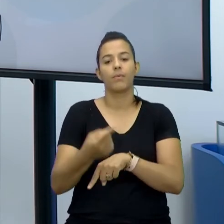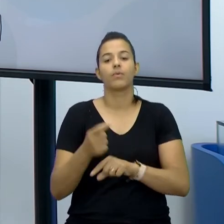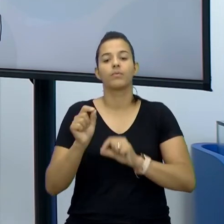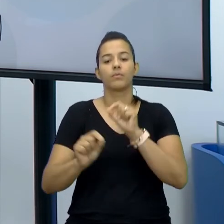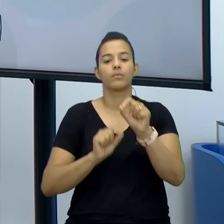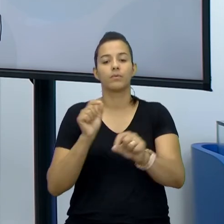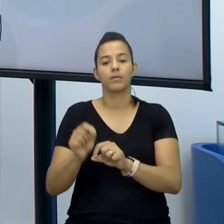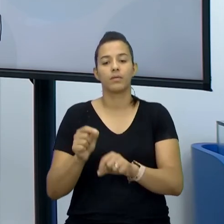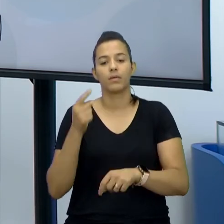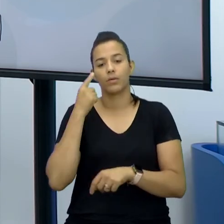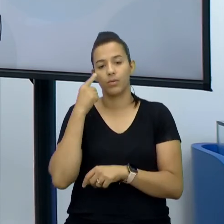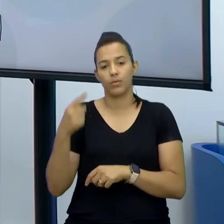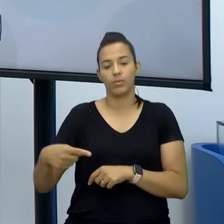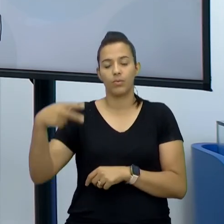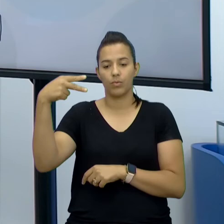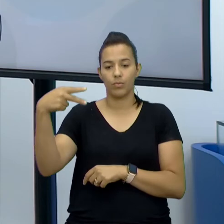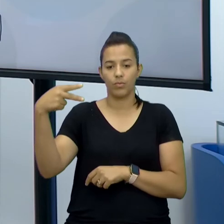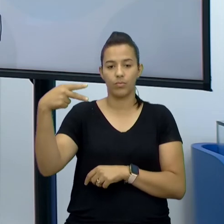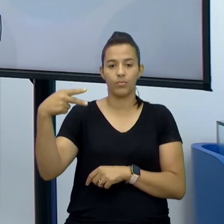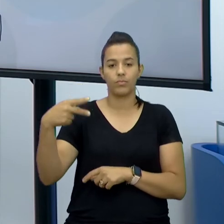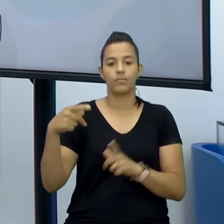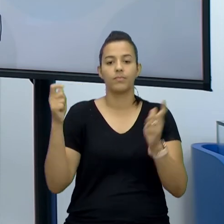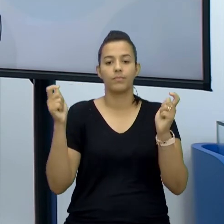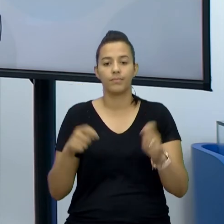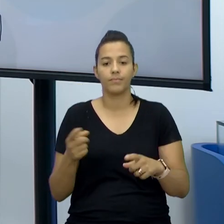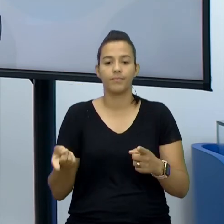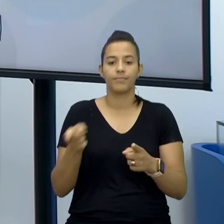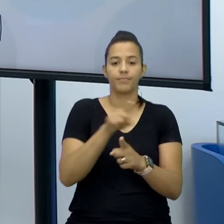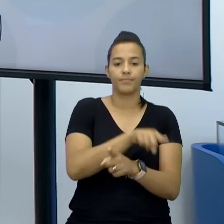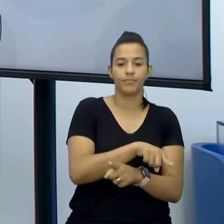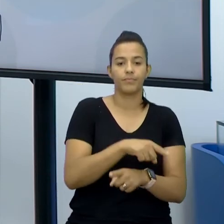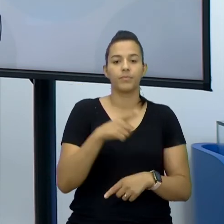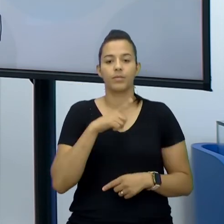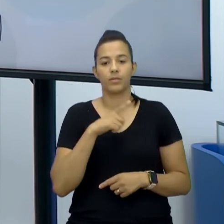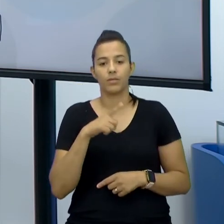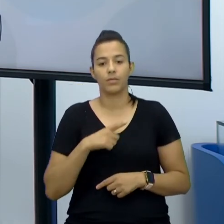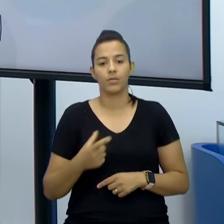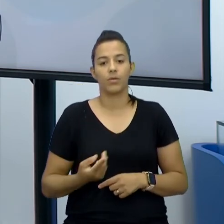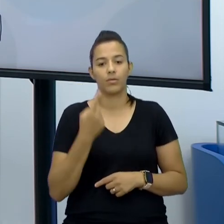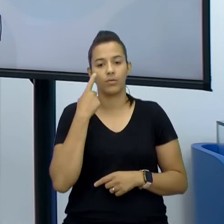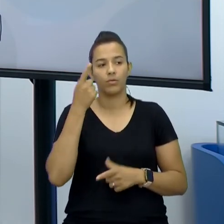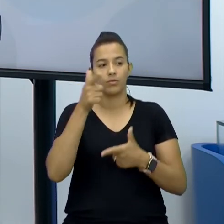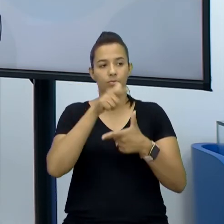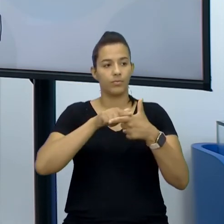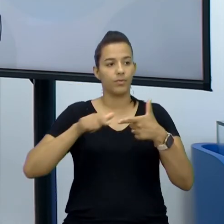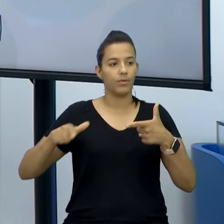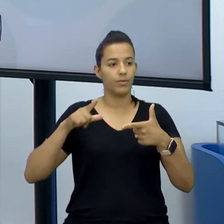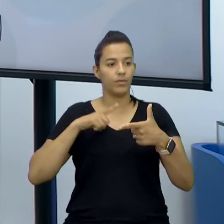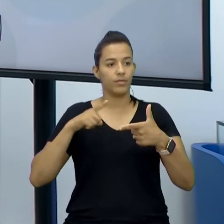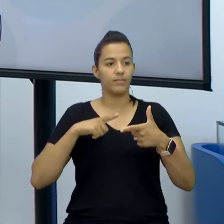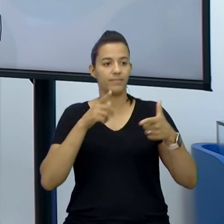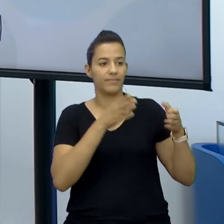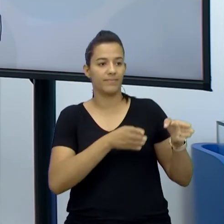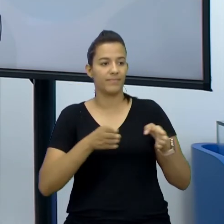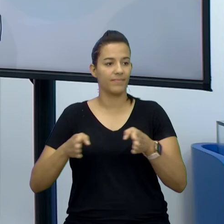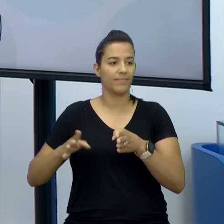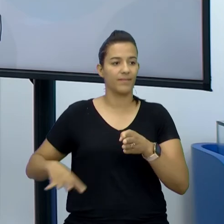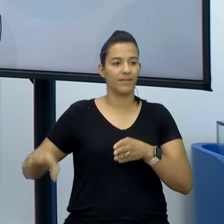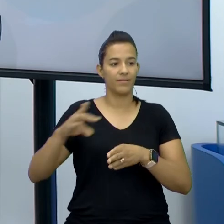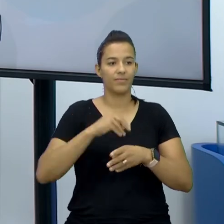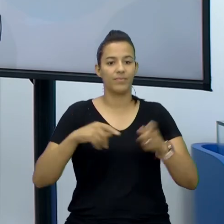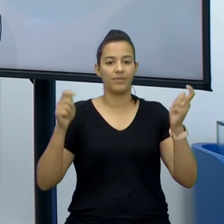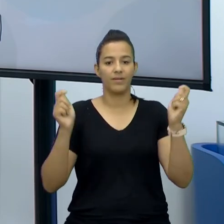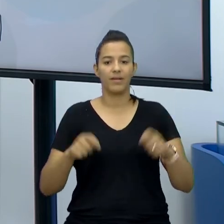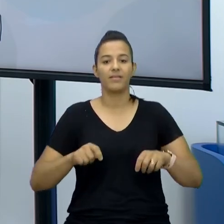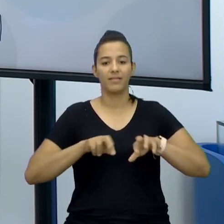Eu coloquei o π aqui ao quadrado, eu passei para cá, certo? O quadrado sai dividindo e tirei raiz quadrada de